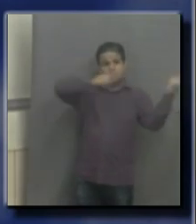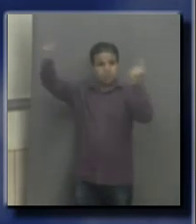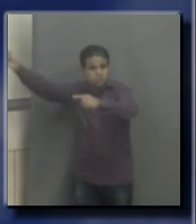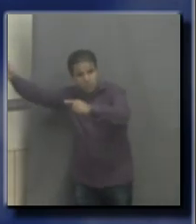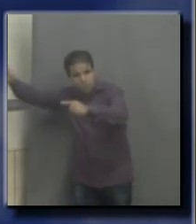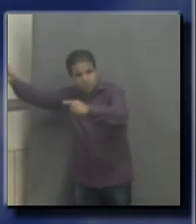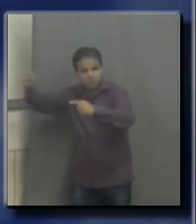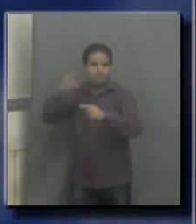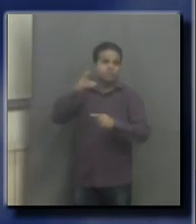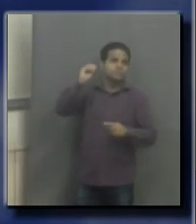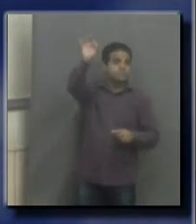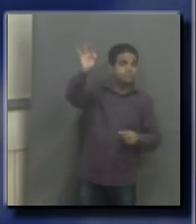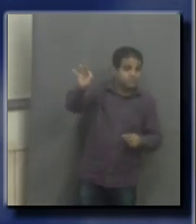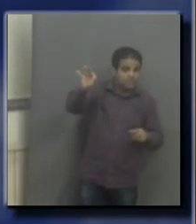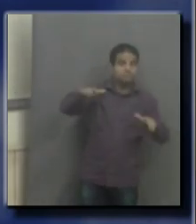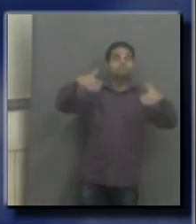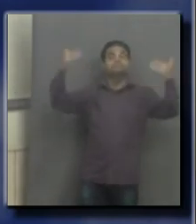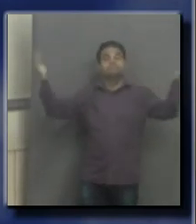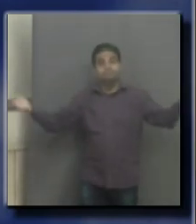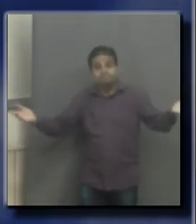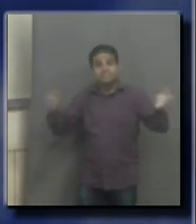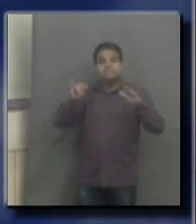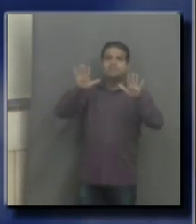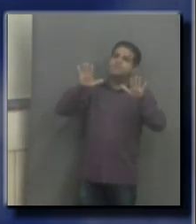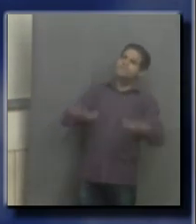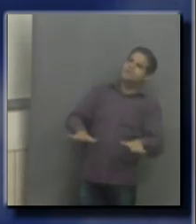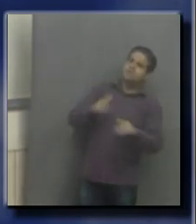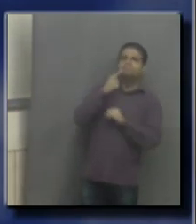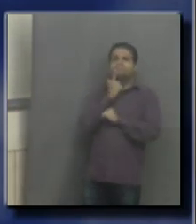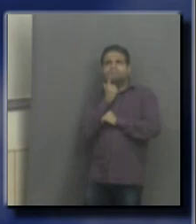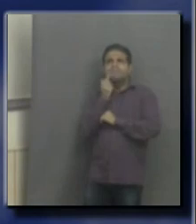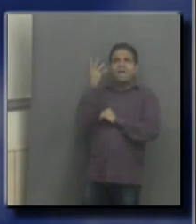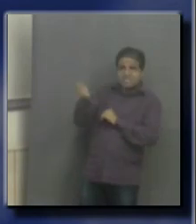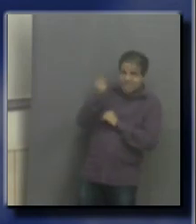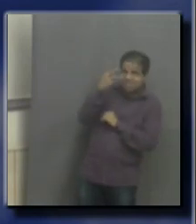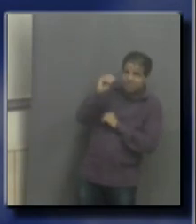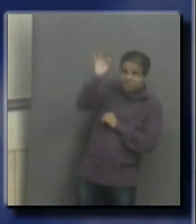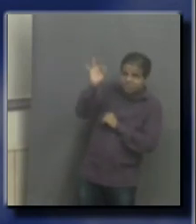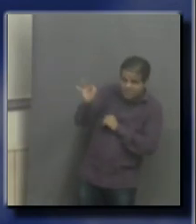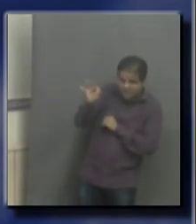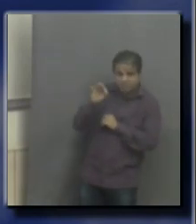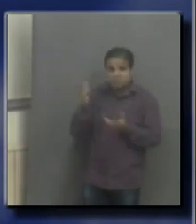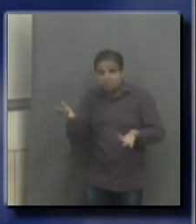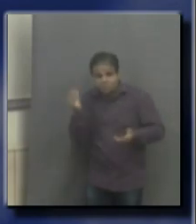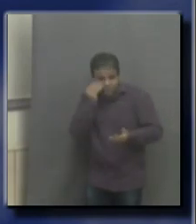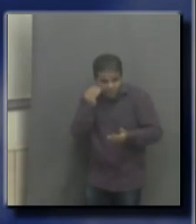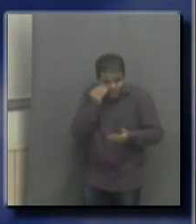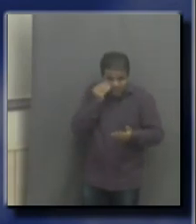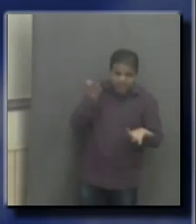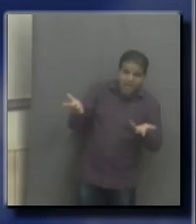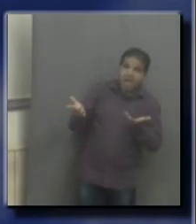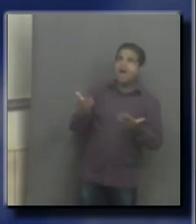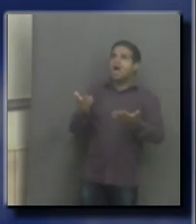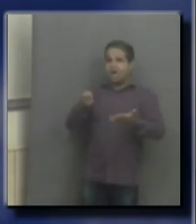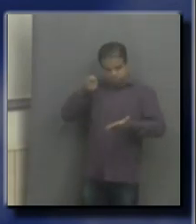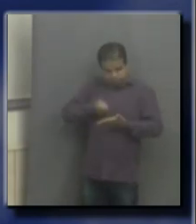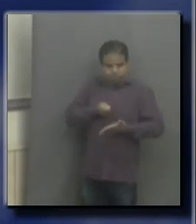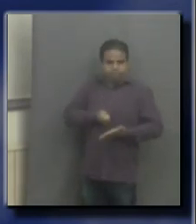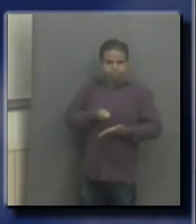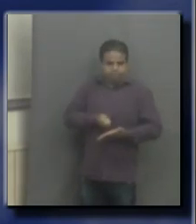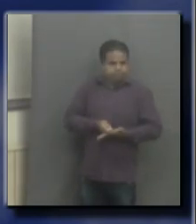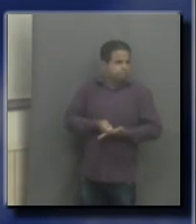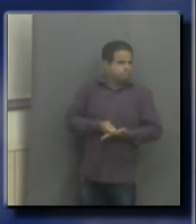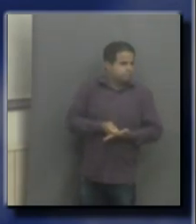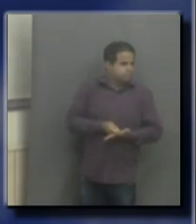os 20%? E se ficamos com os 20%, vamos tentar ter critérios para isto,